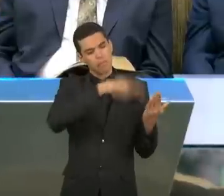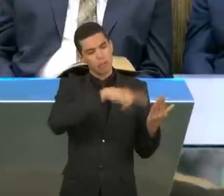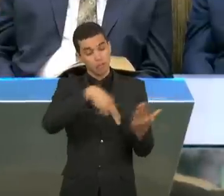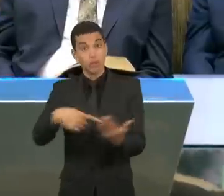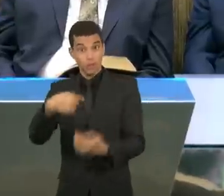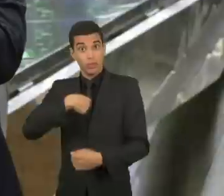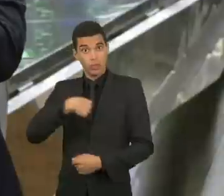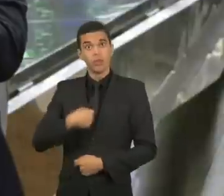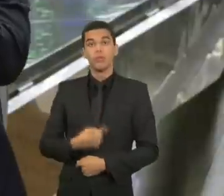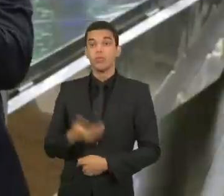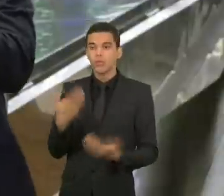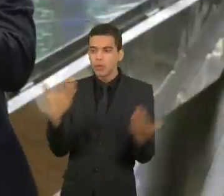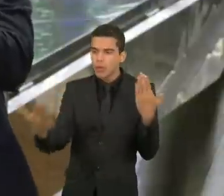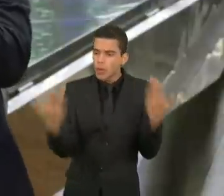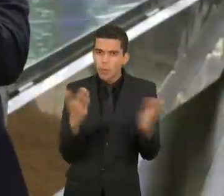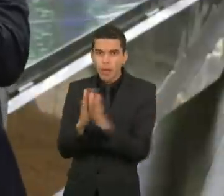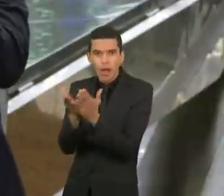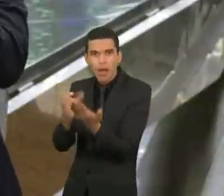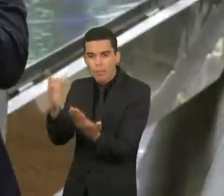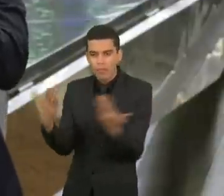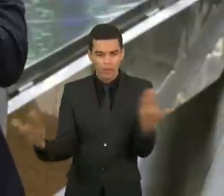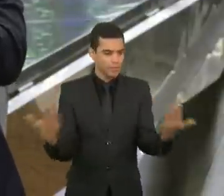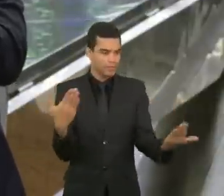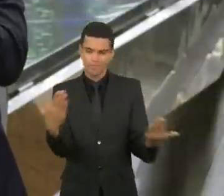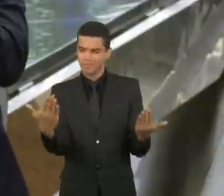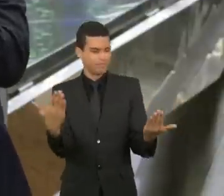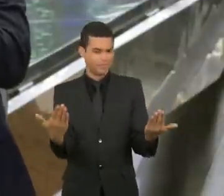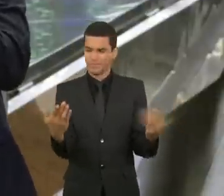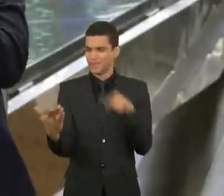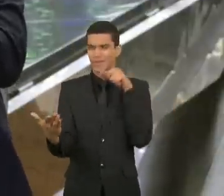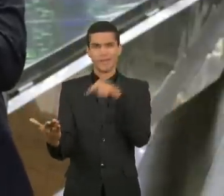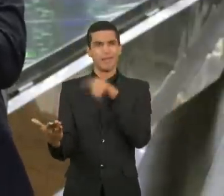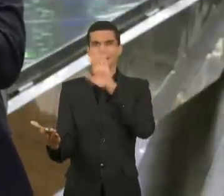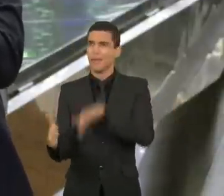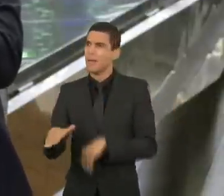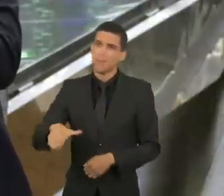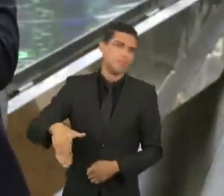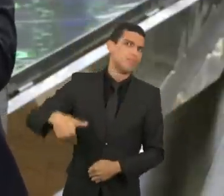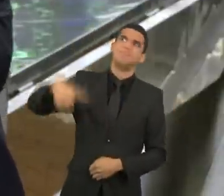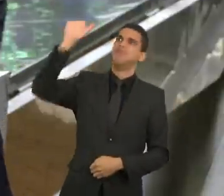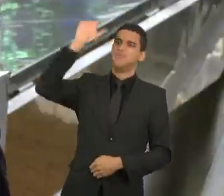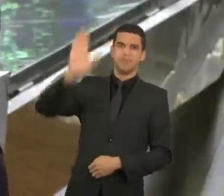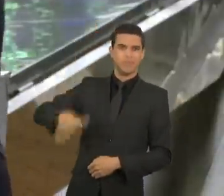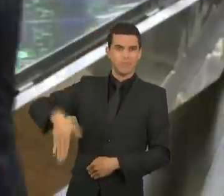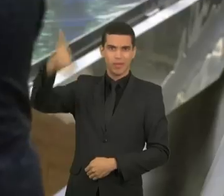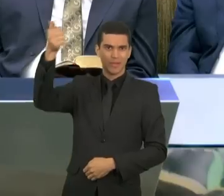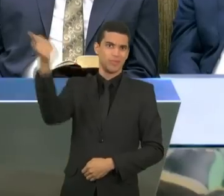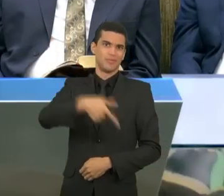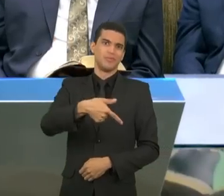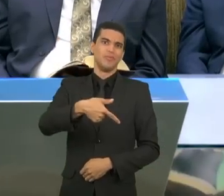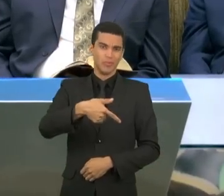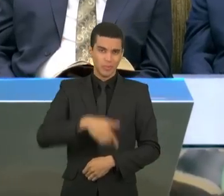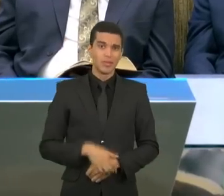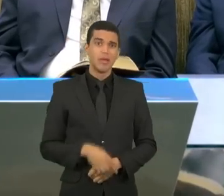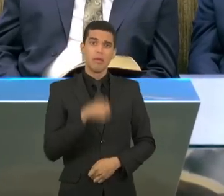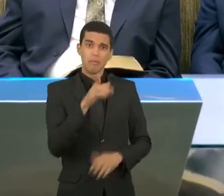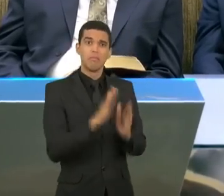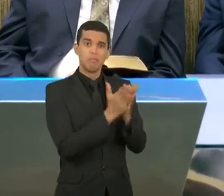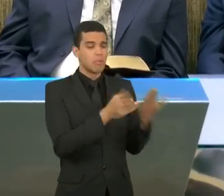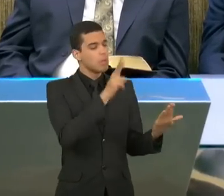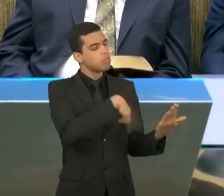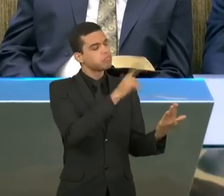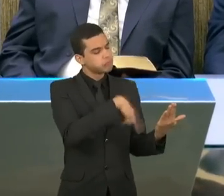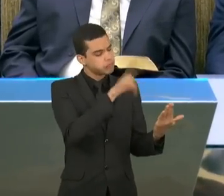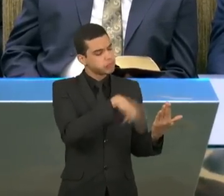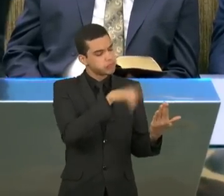Sagrada. Você lê esses livros e termina com muita informação e conhecimento, mas há algo vazio no seu